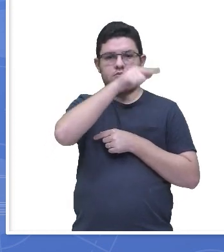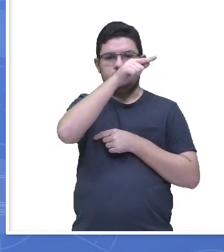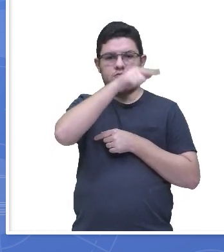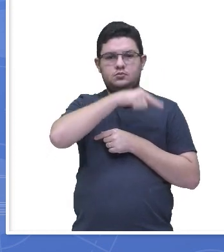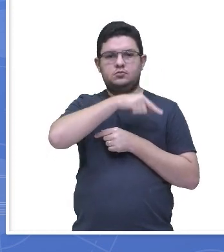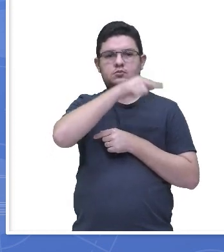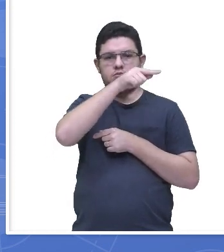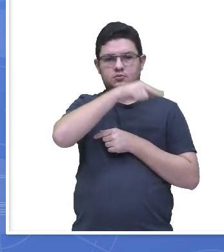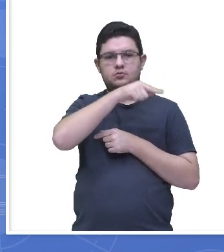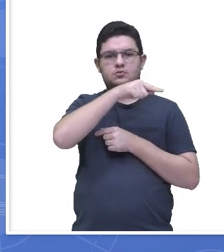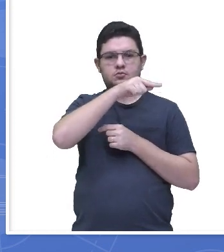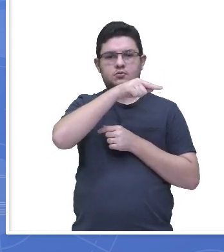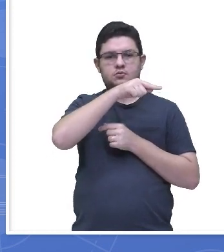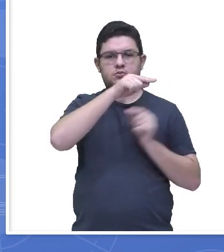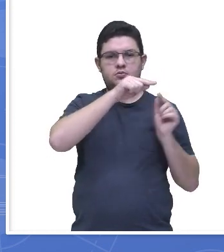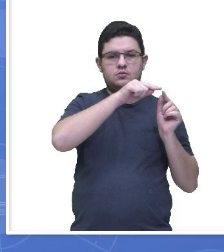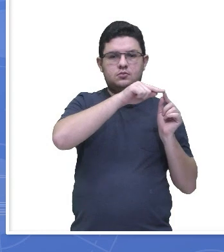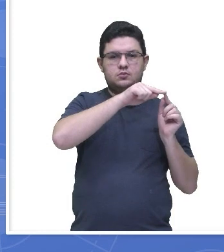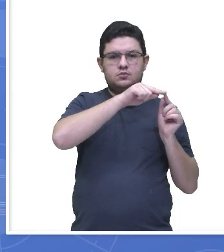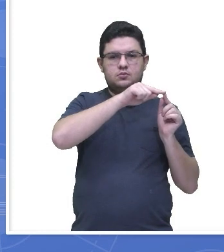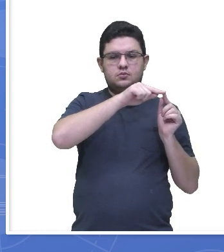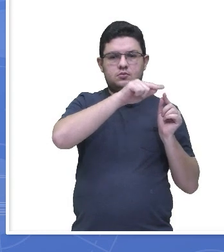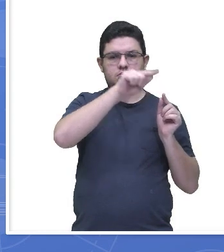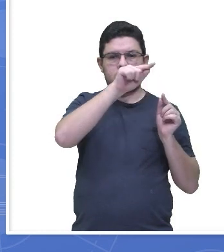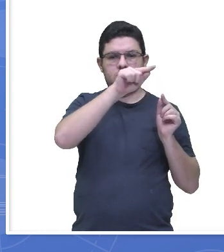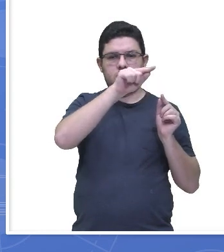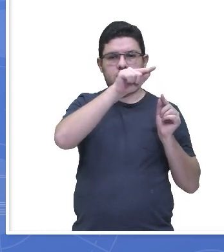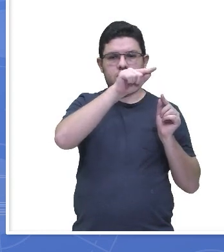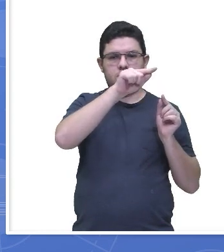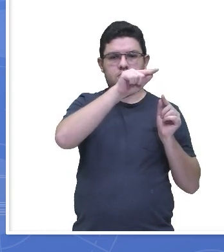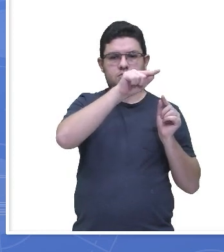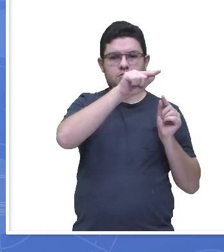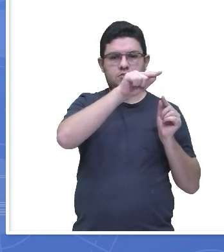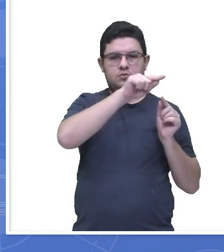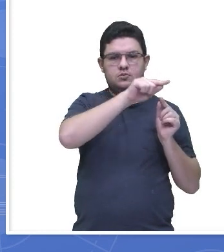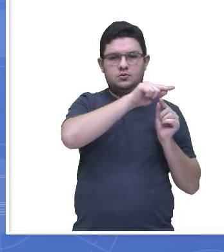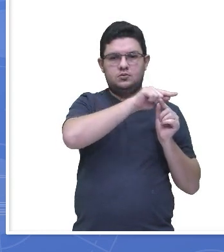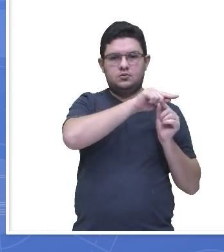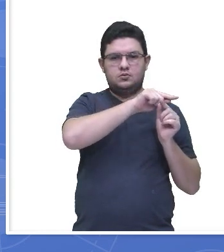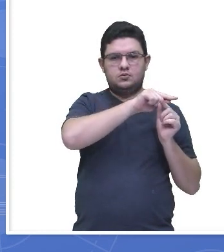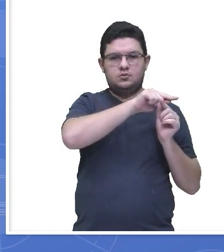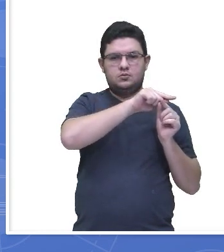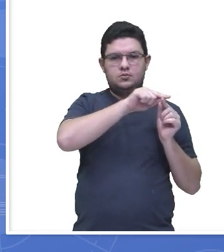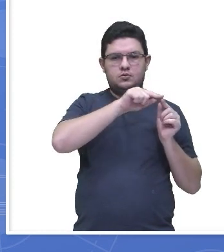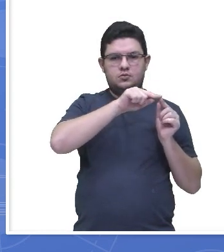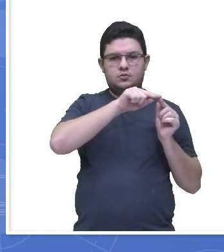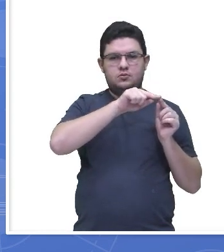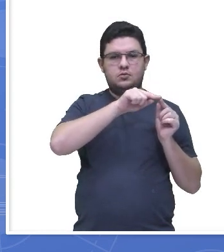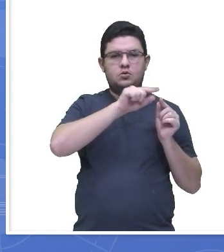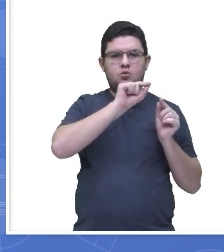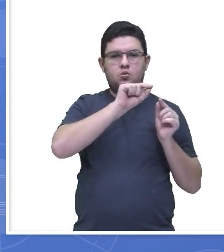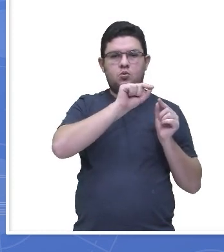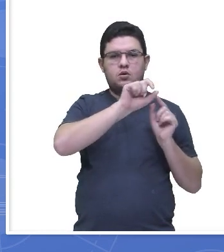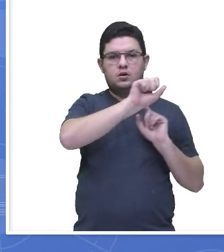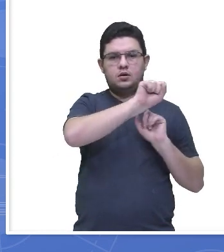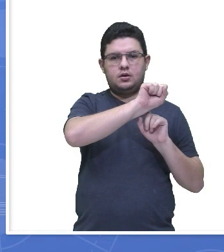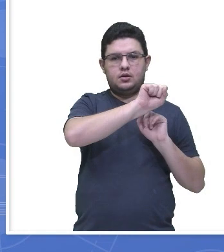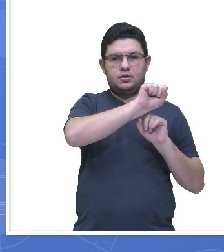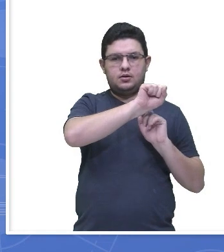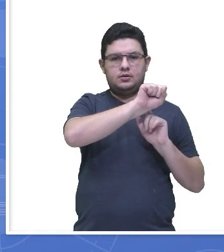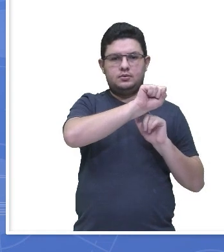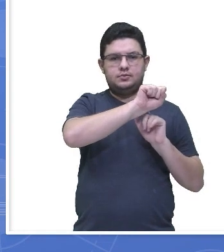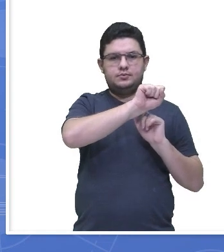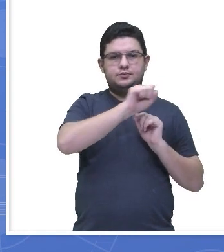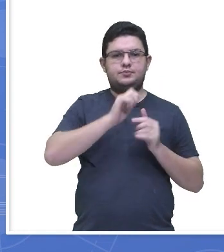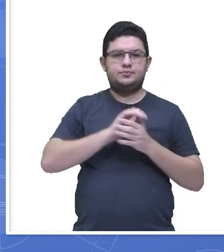o ΔS é 16 menos 8. 16 é o espaço final, esse espaço que está aqui, onde o móvel